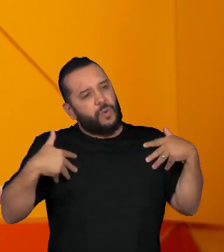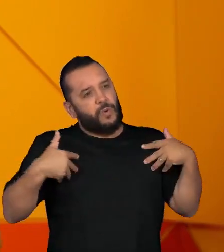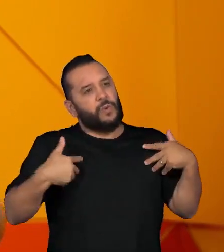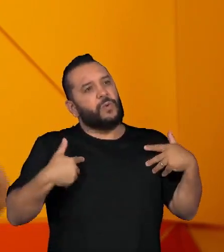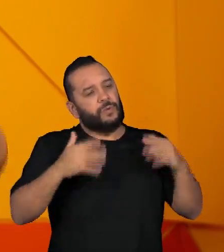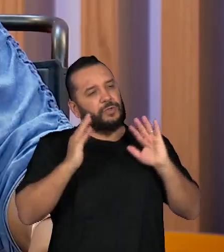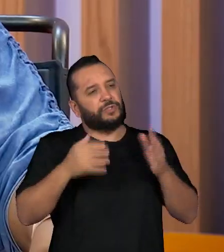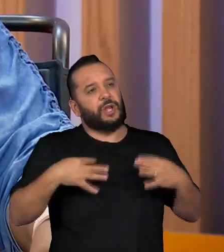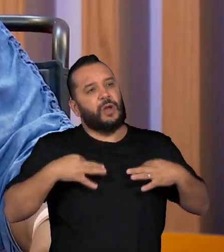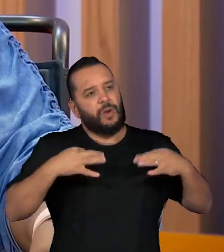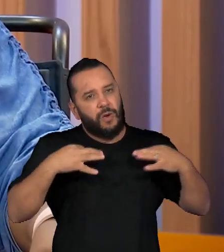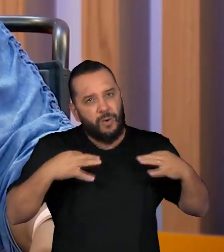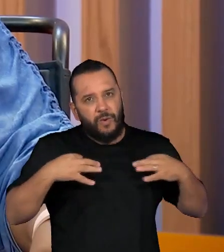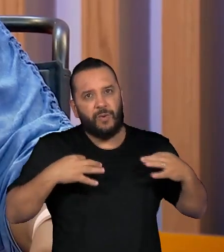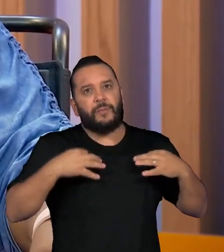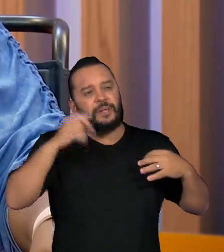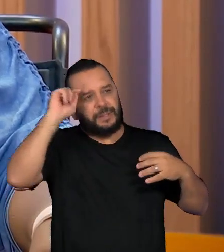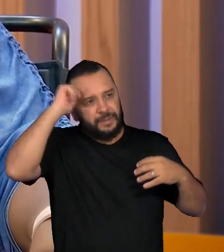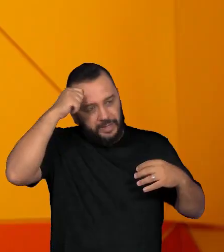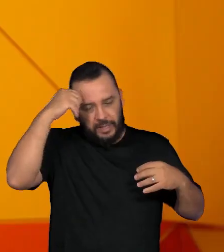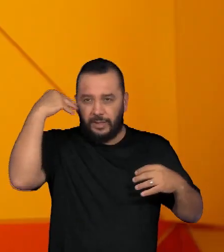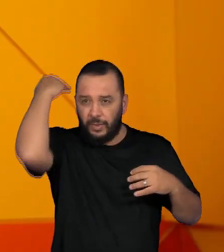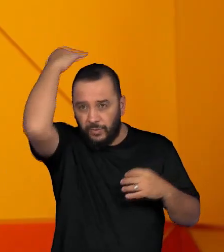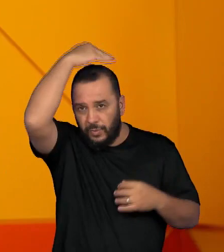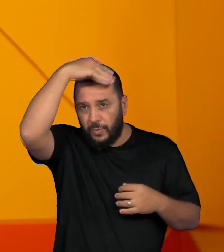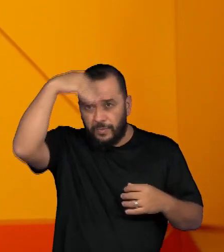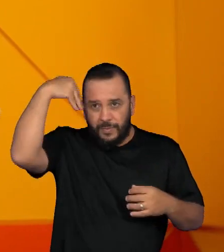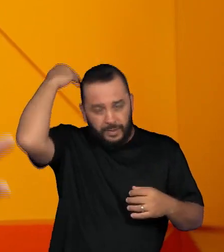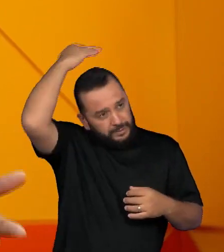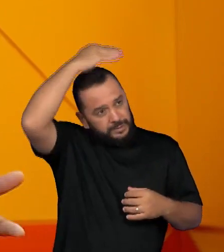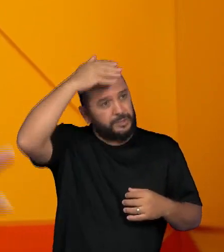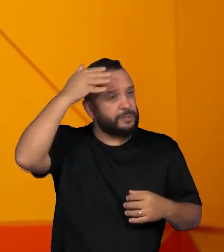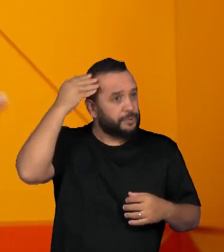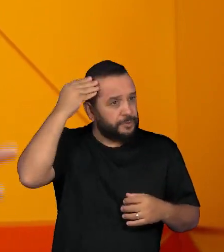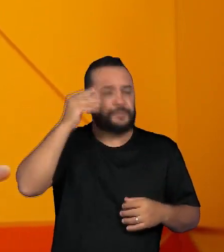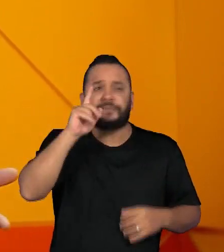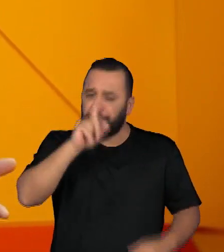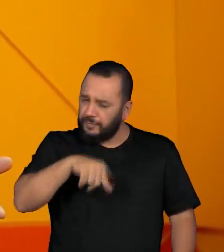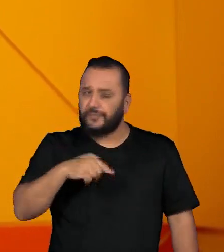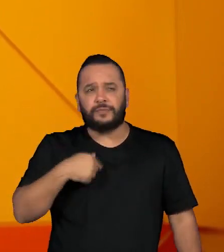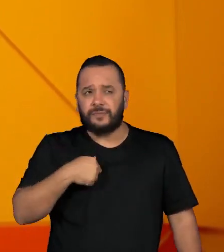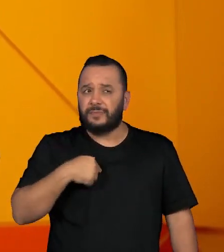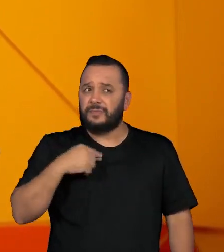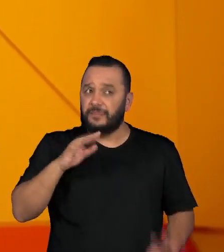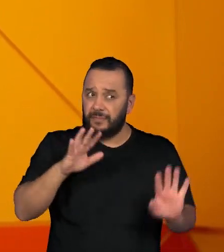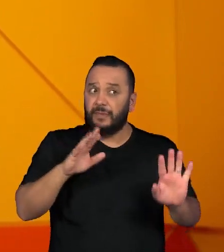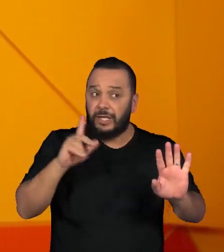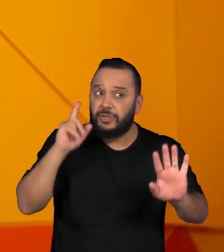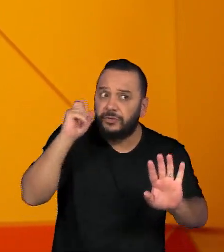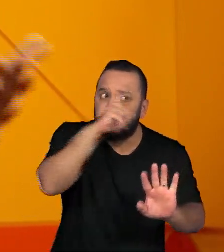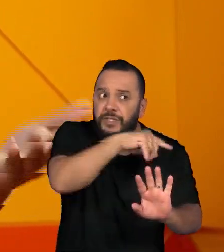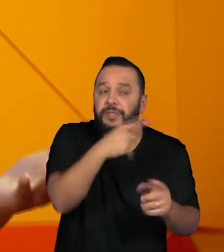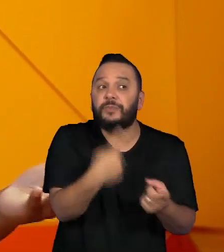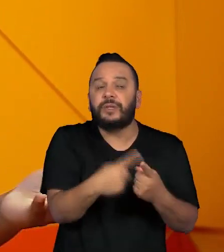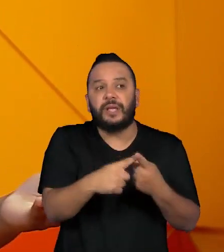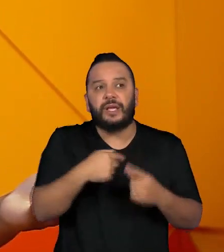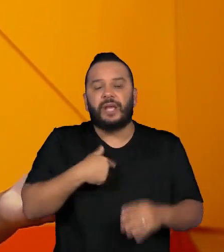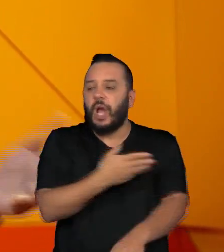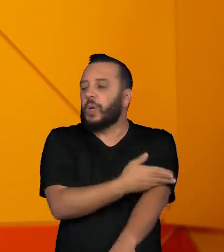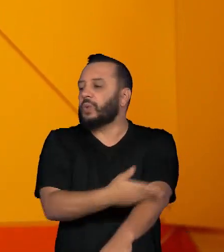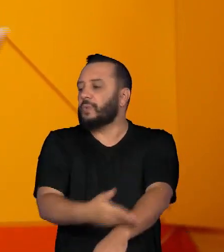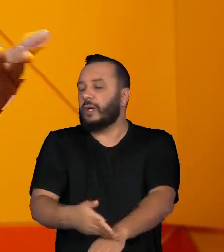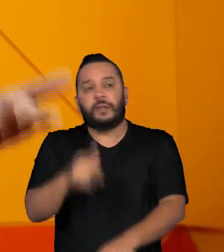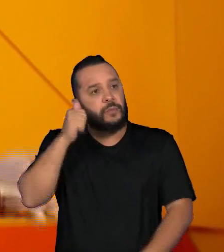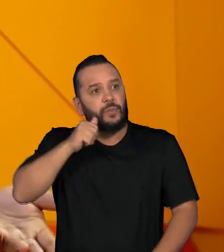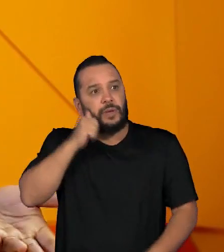estampas africanas, de turbante, o quanto isso ainda é muito difícil, porque a gente está numa sociedade que a gente está acostumado a ver uma mulher branca, por exemplo, de